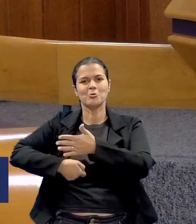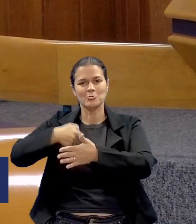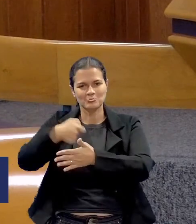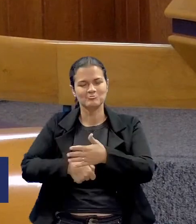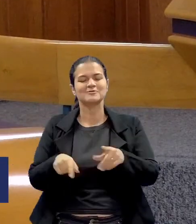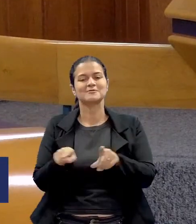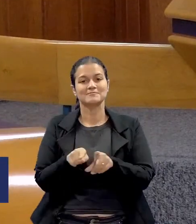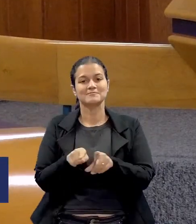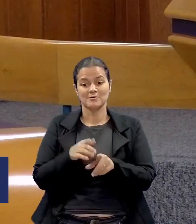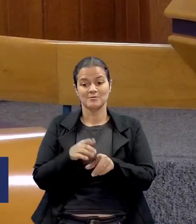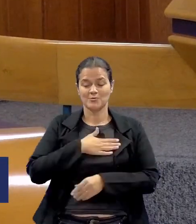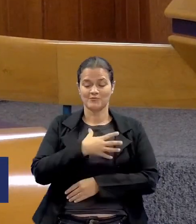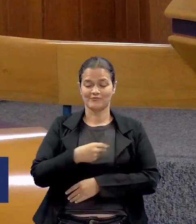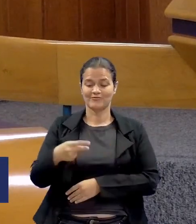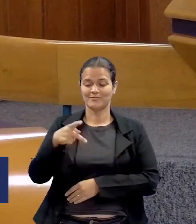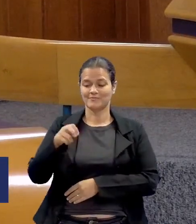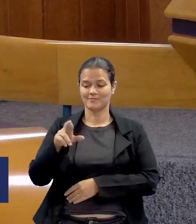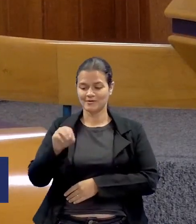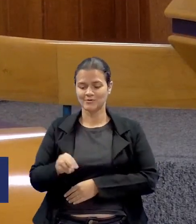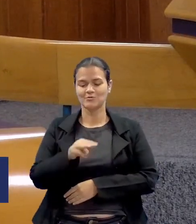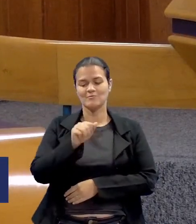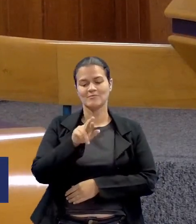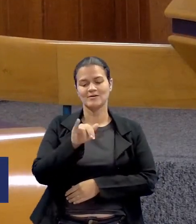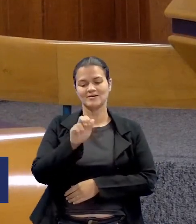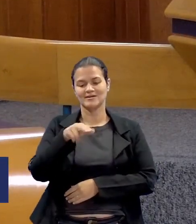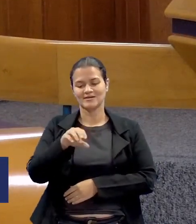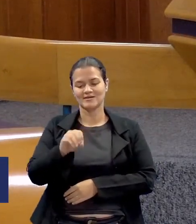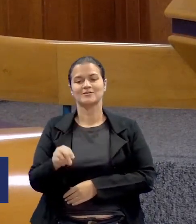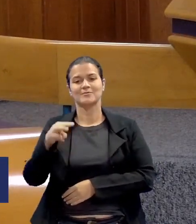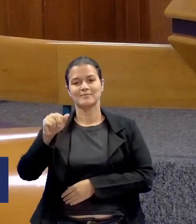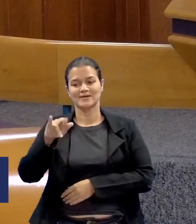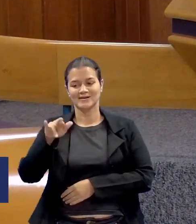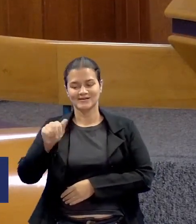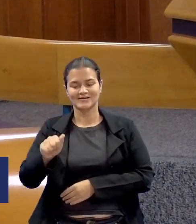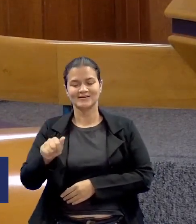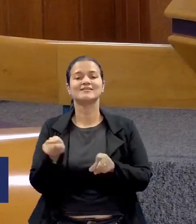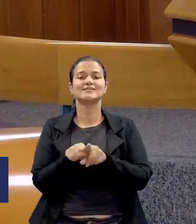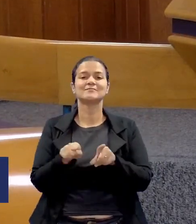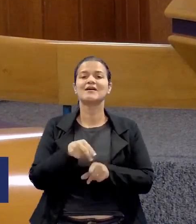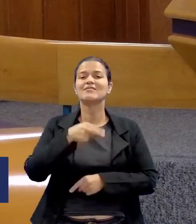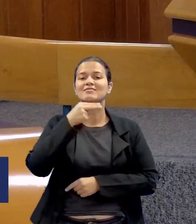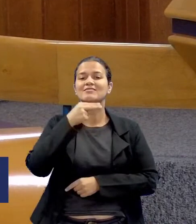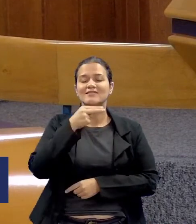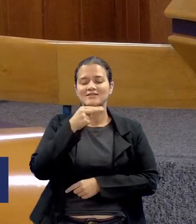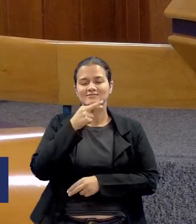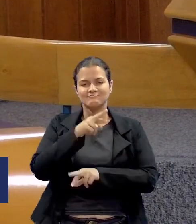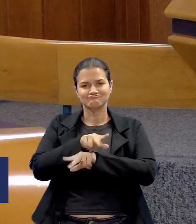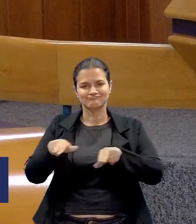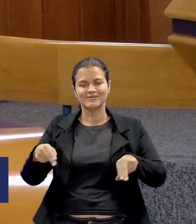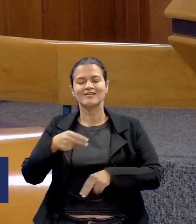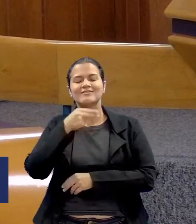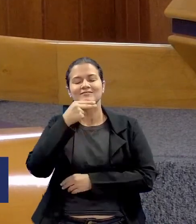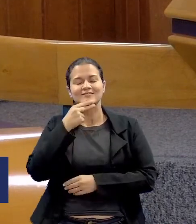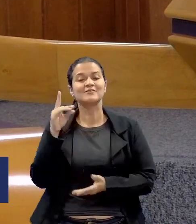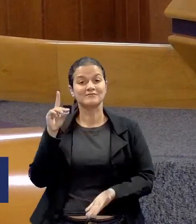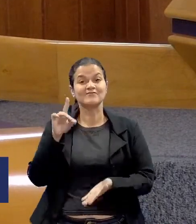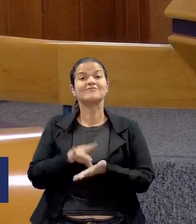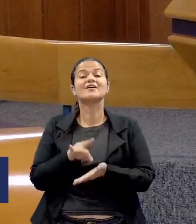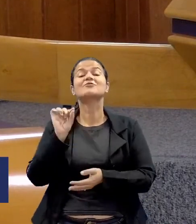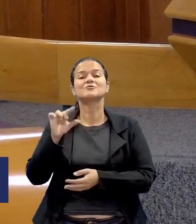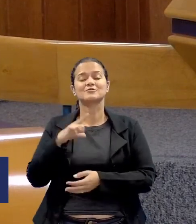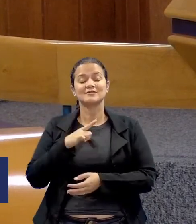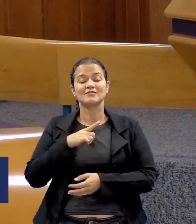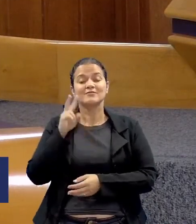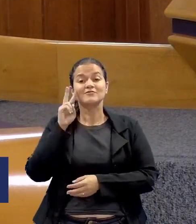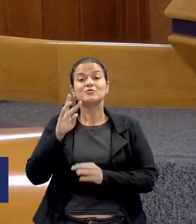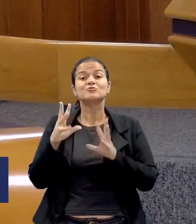Pedro, Mariana e Marina, aos meus netos Ana Júlia, Helena, João e Leonora. A verdade coloca tudo e a todos